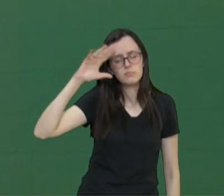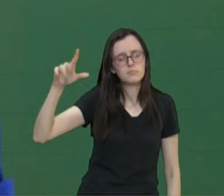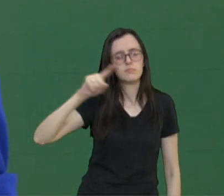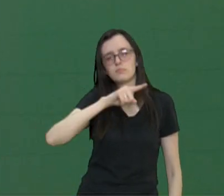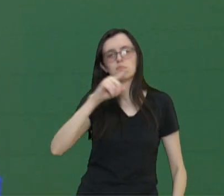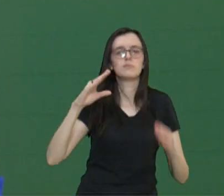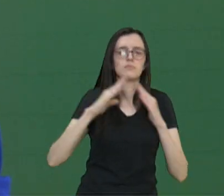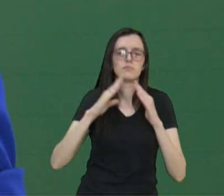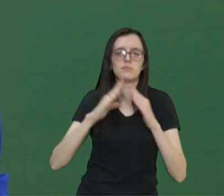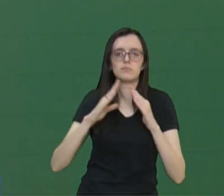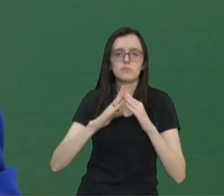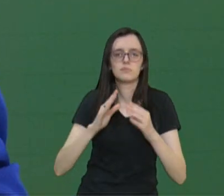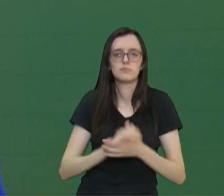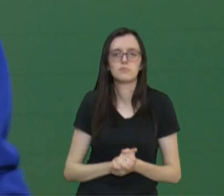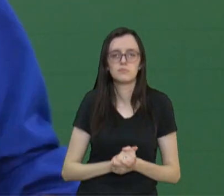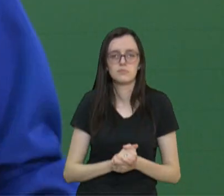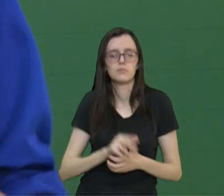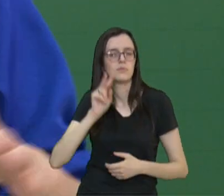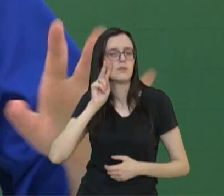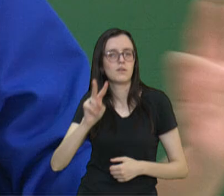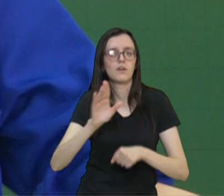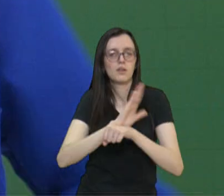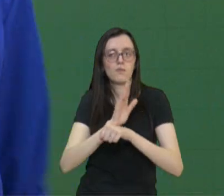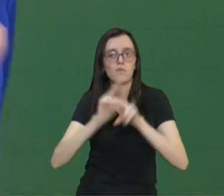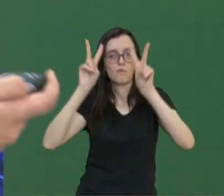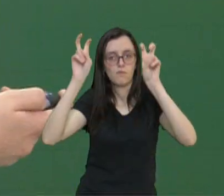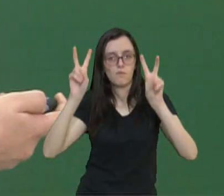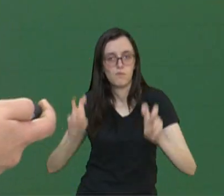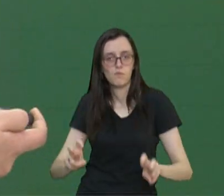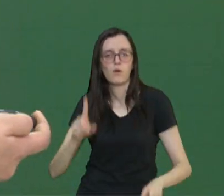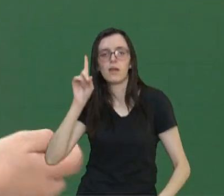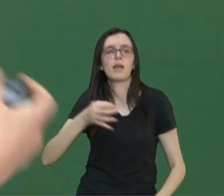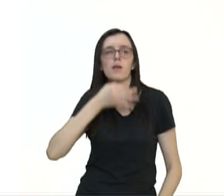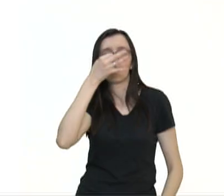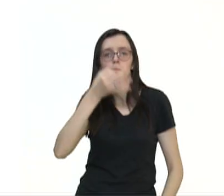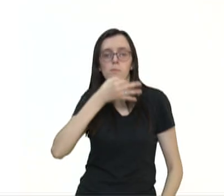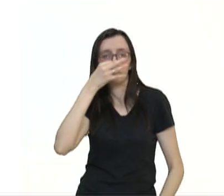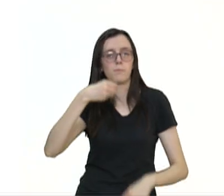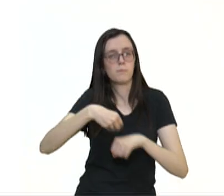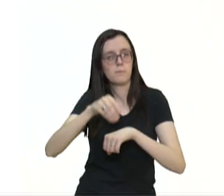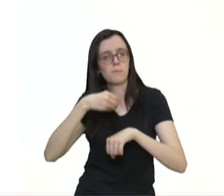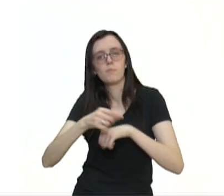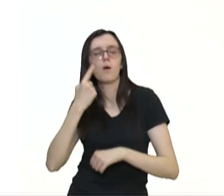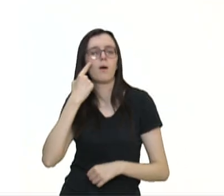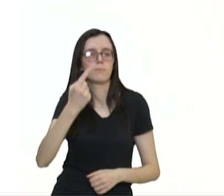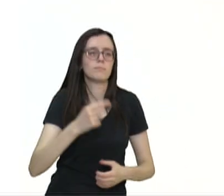sua casa e vejam filmes sobre isso. Eu trouxe algumas sugestões, inclusive, aqui.